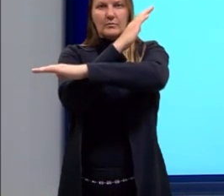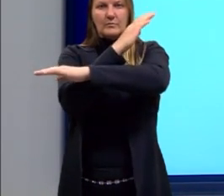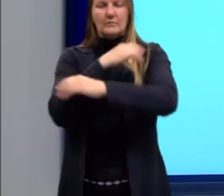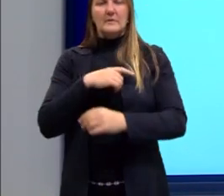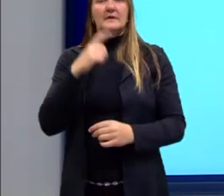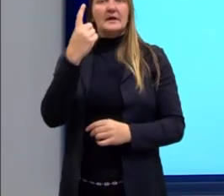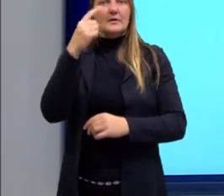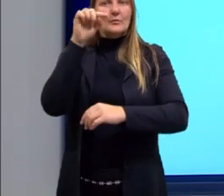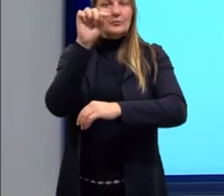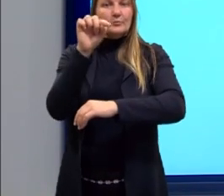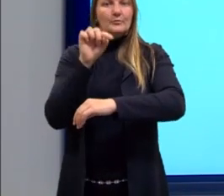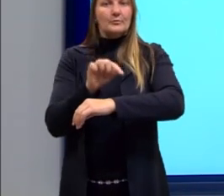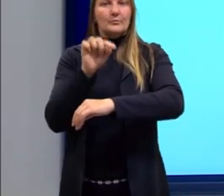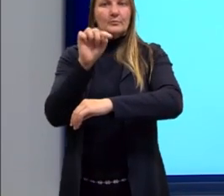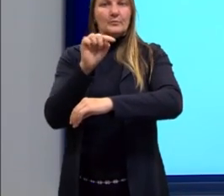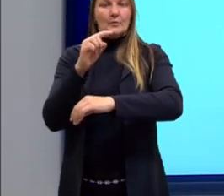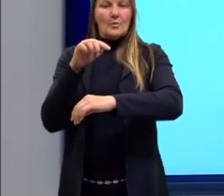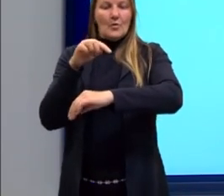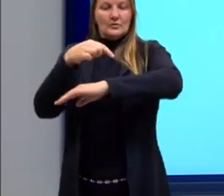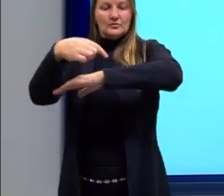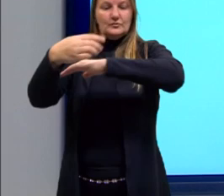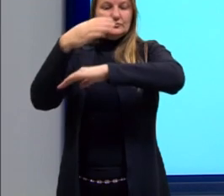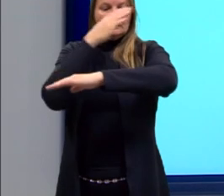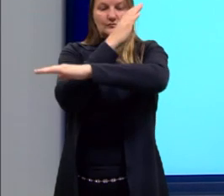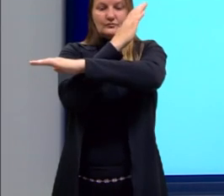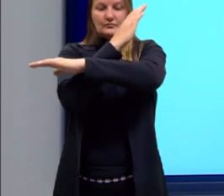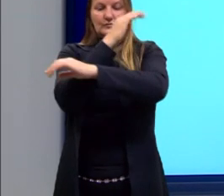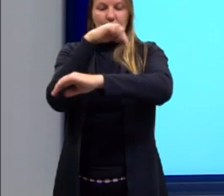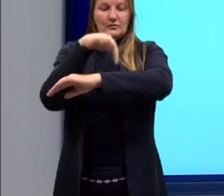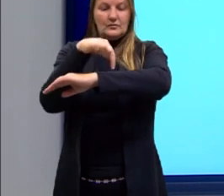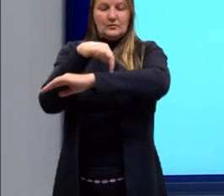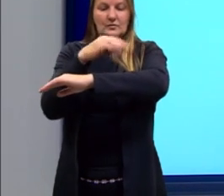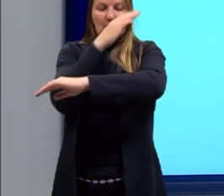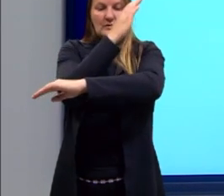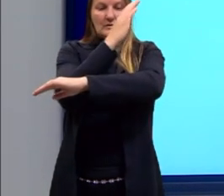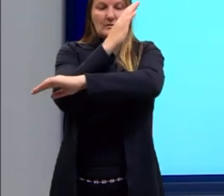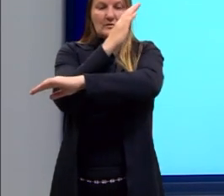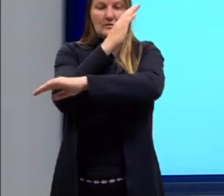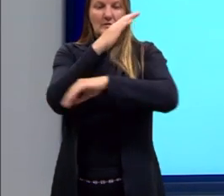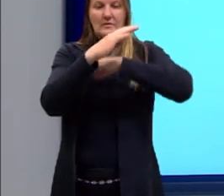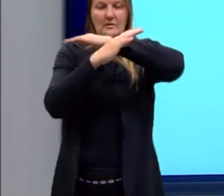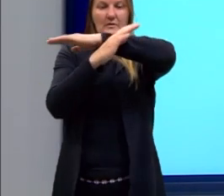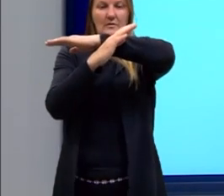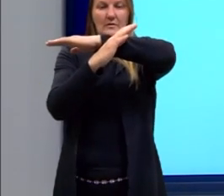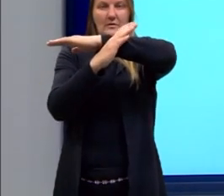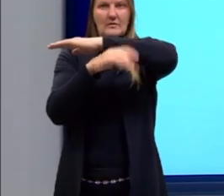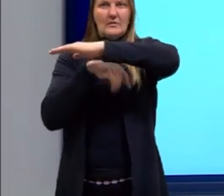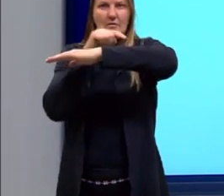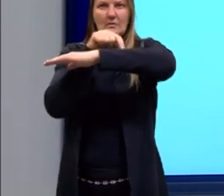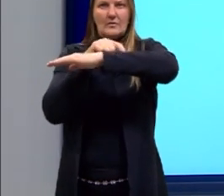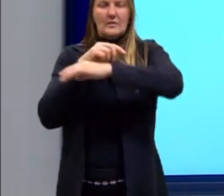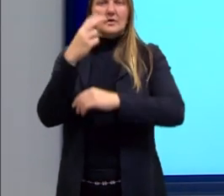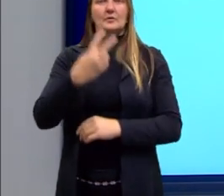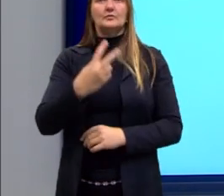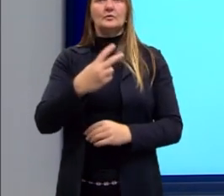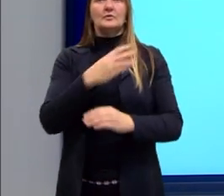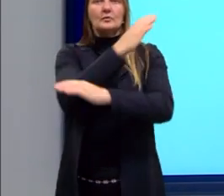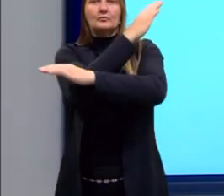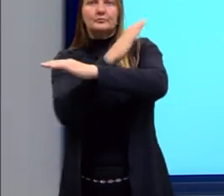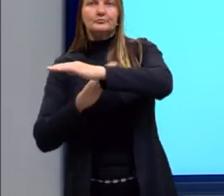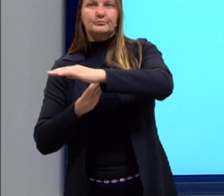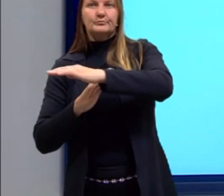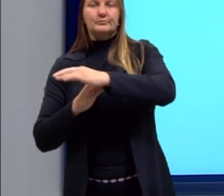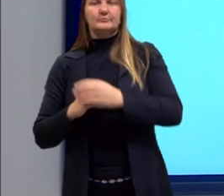paralelas nós vamos estudar então os ângulos formados por retas paralelas cortadas por uma